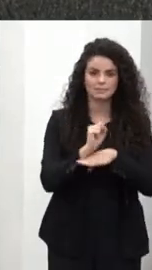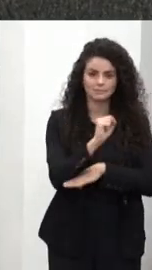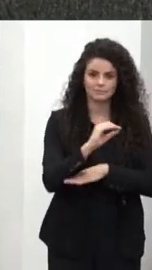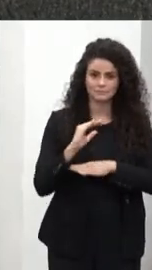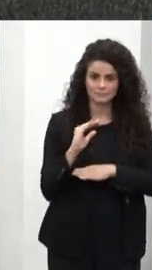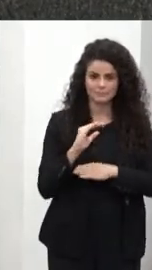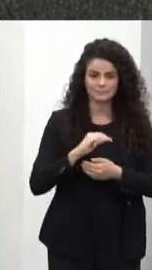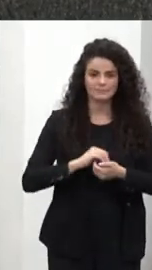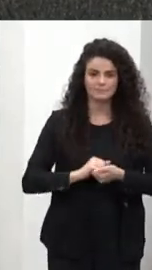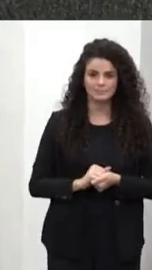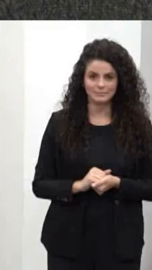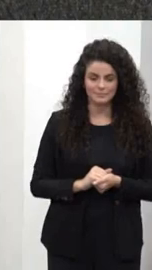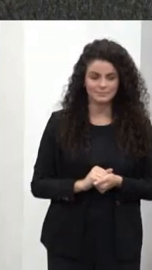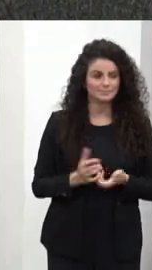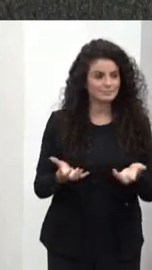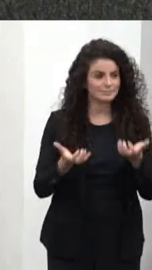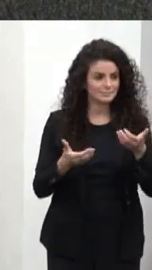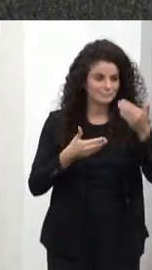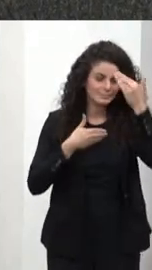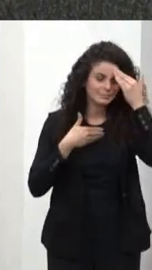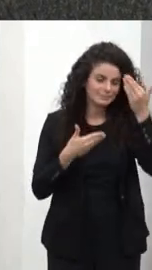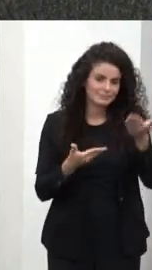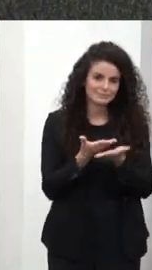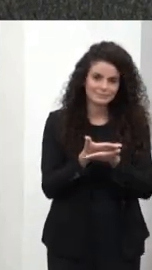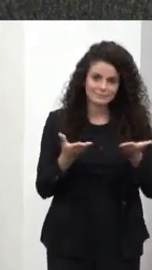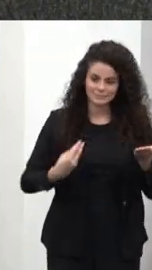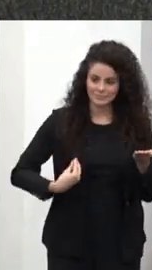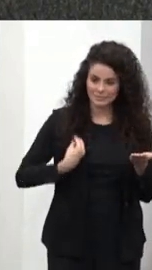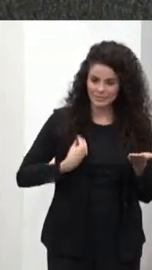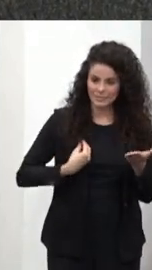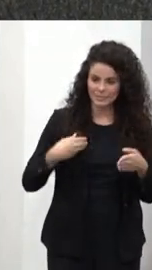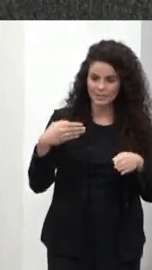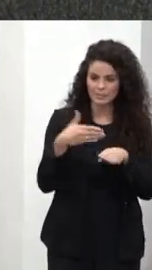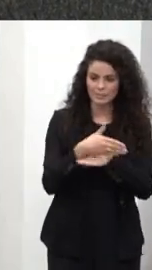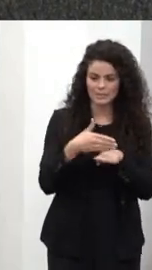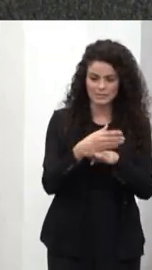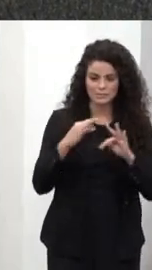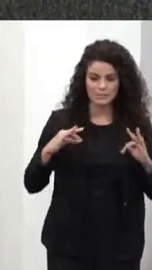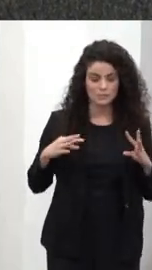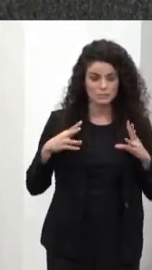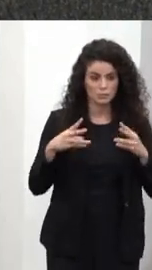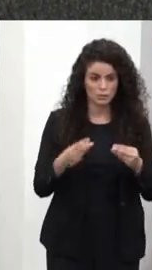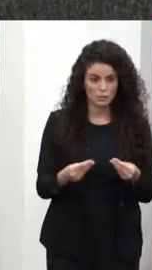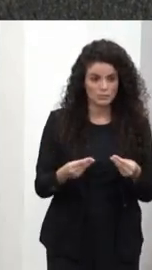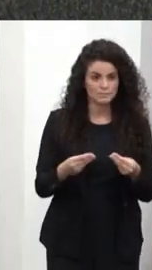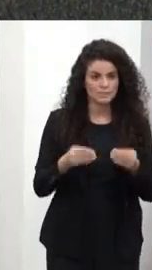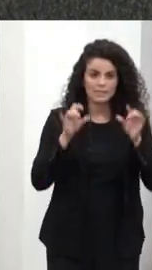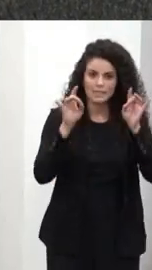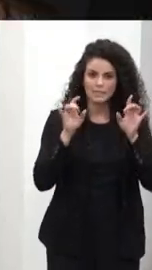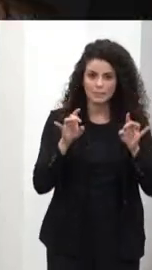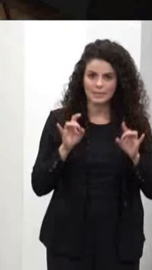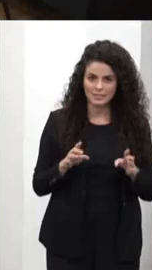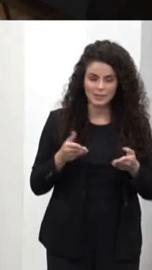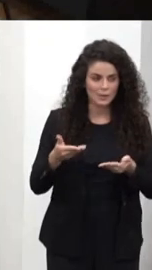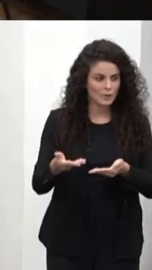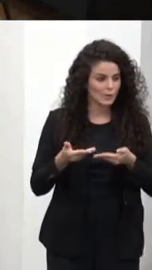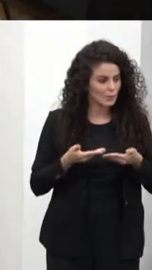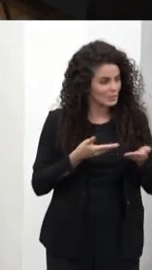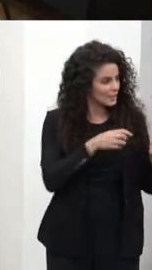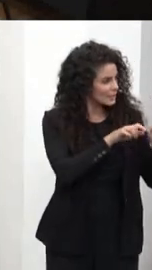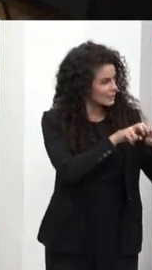então eu quero agradecer imensamente a participação de cada um de cada uma especialmente aos convidados da mesa